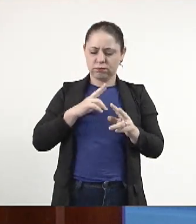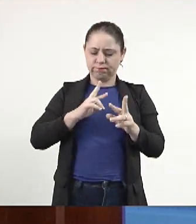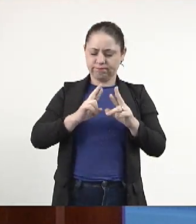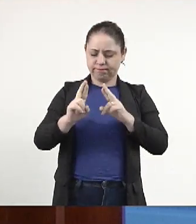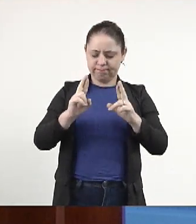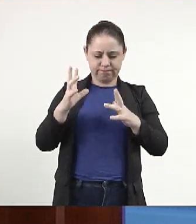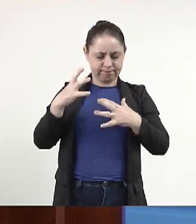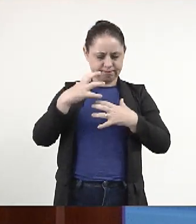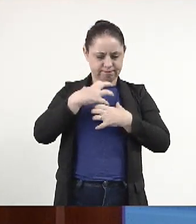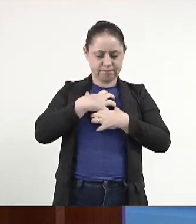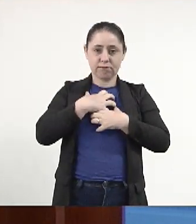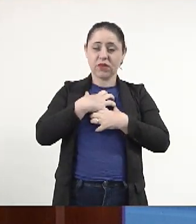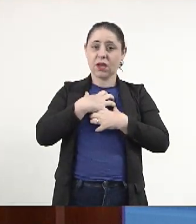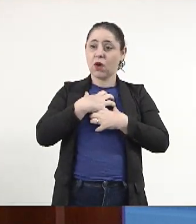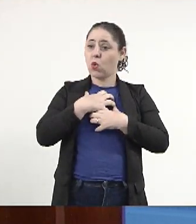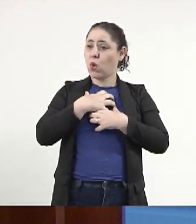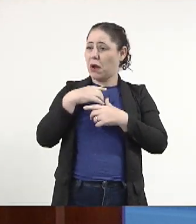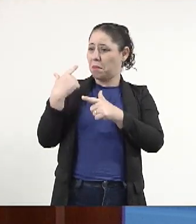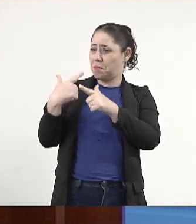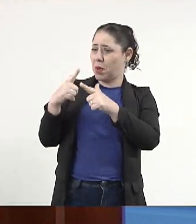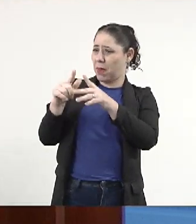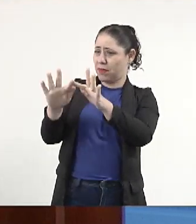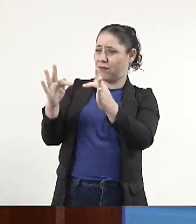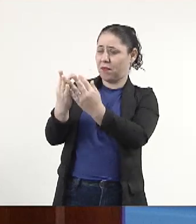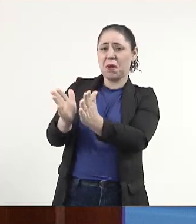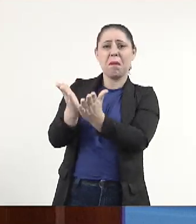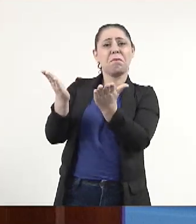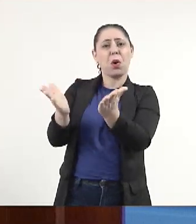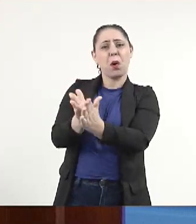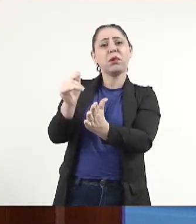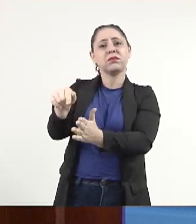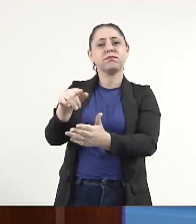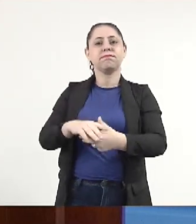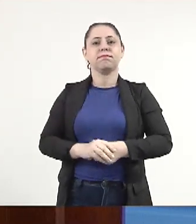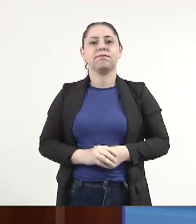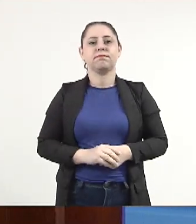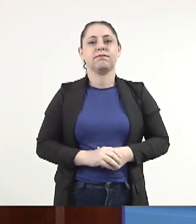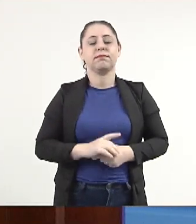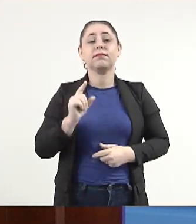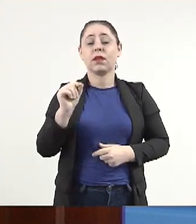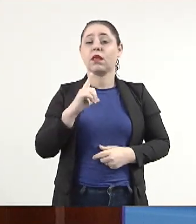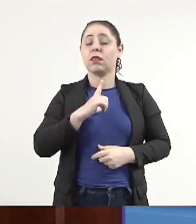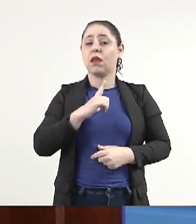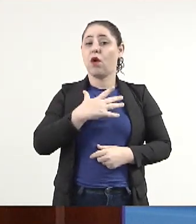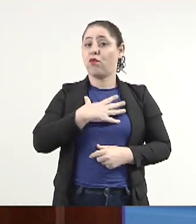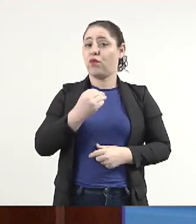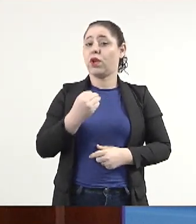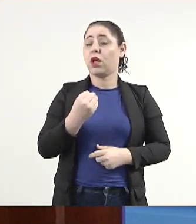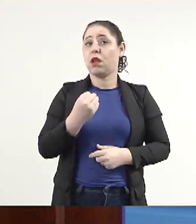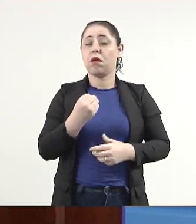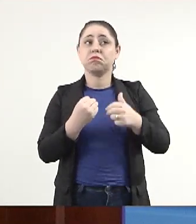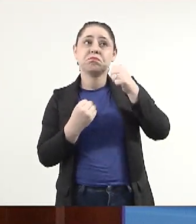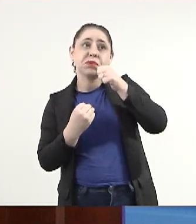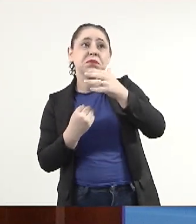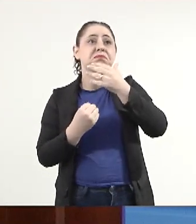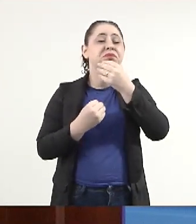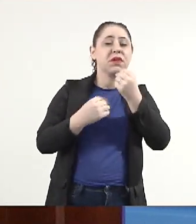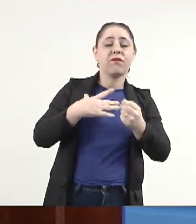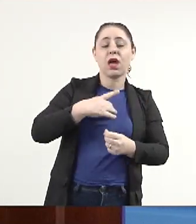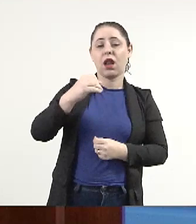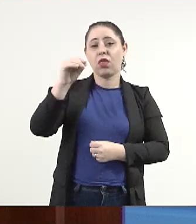envolvido com o drama das famílias pobres que têm um filho, uma filha